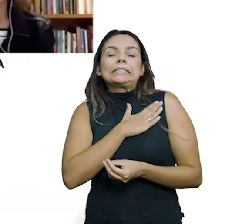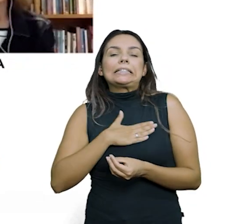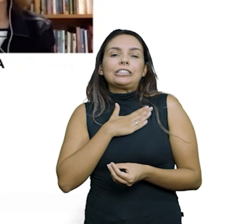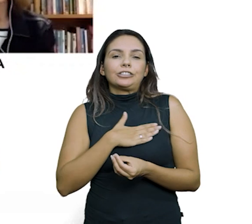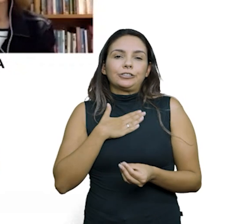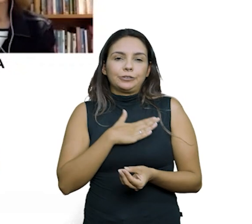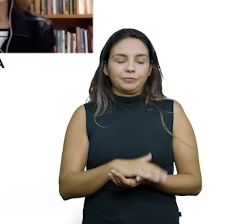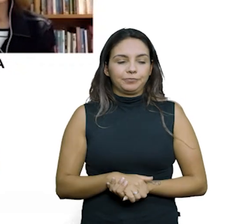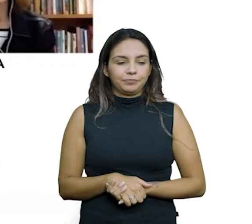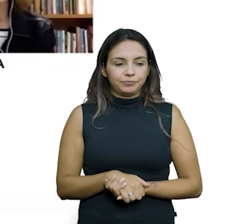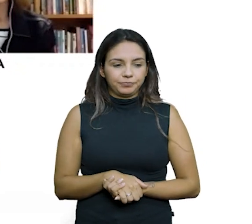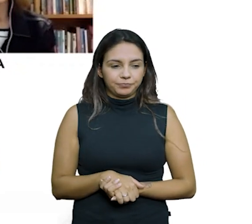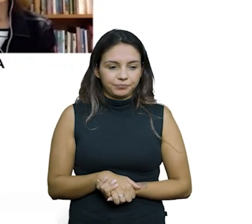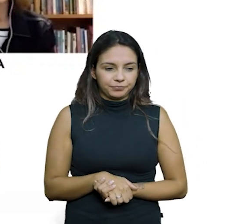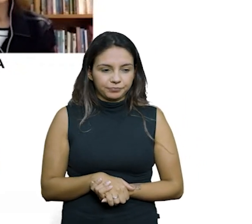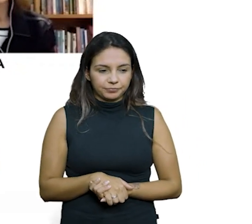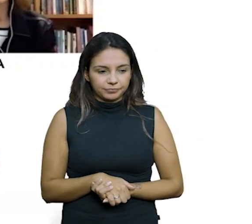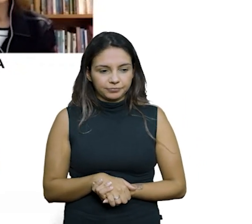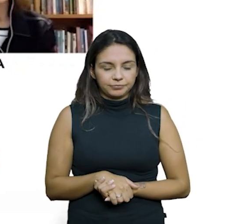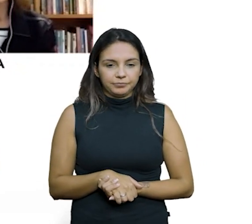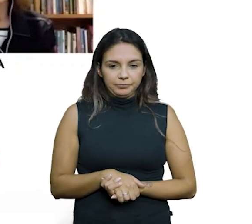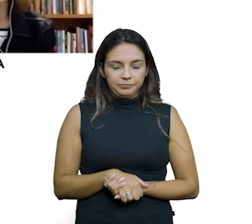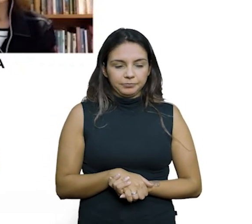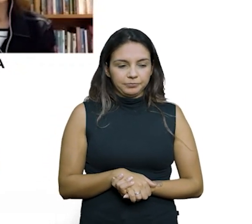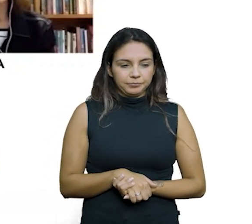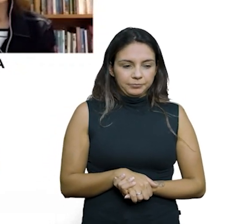gostaria de estar se sentindo, Rafael?